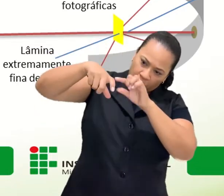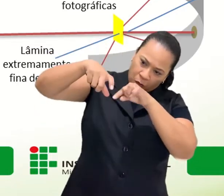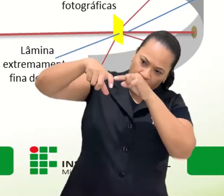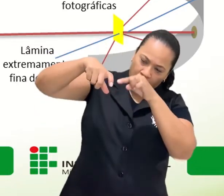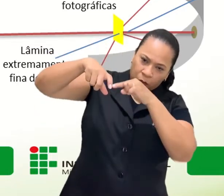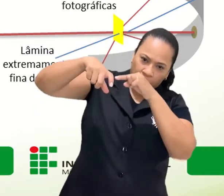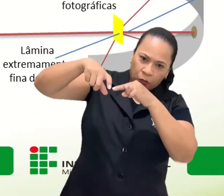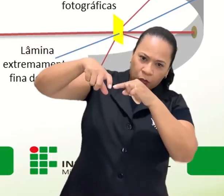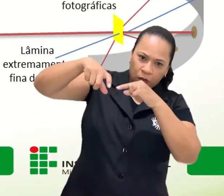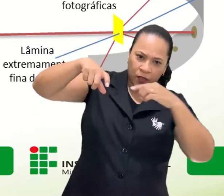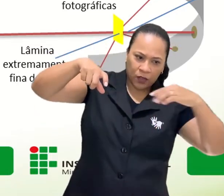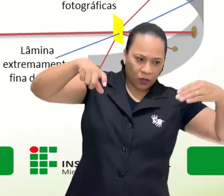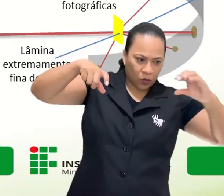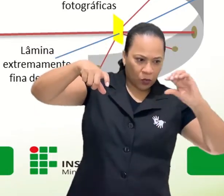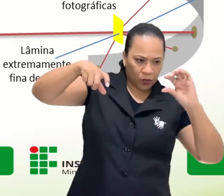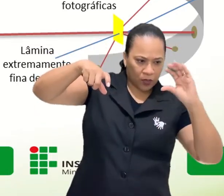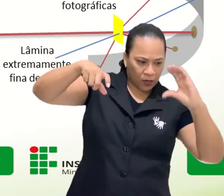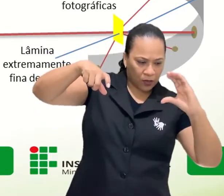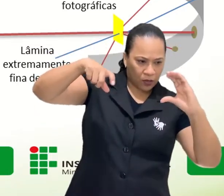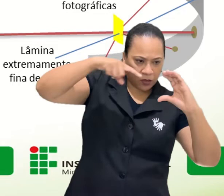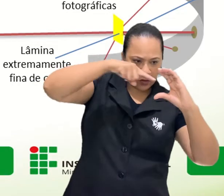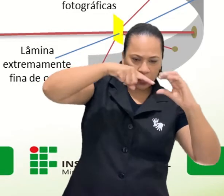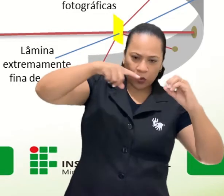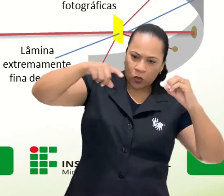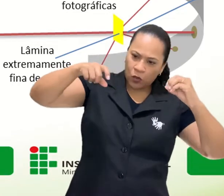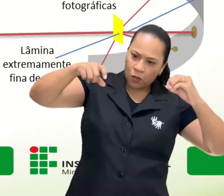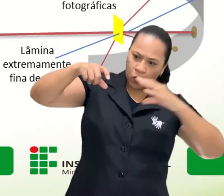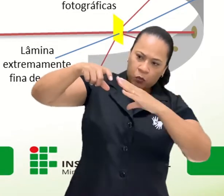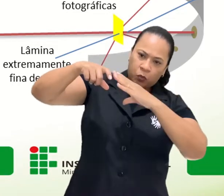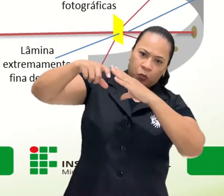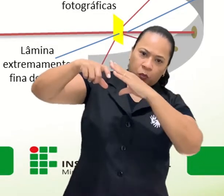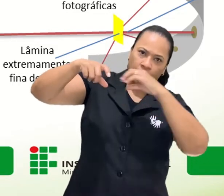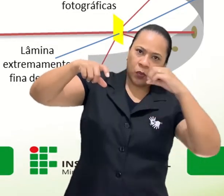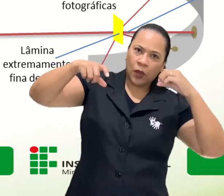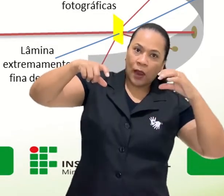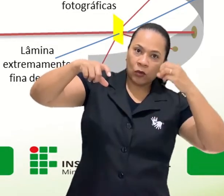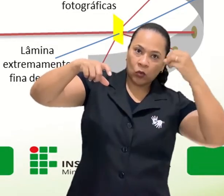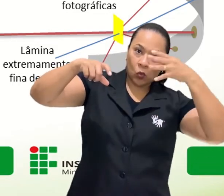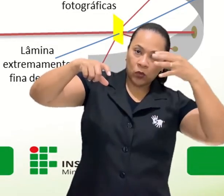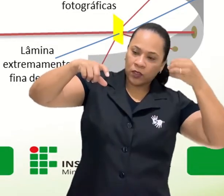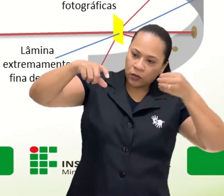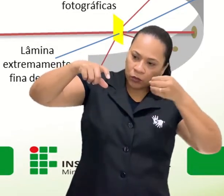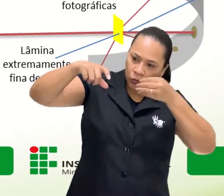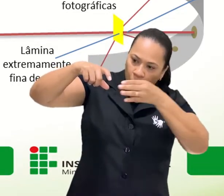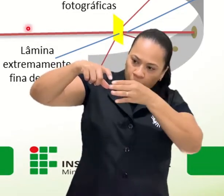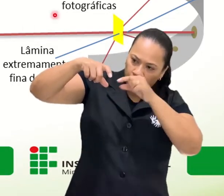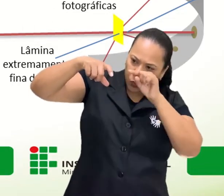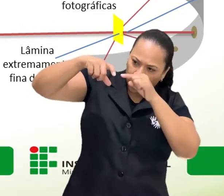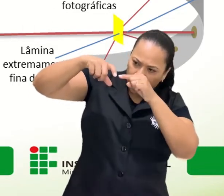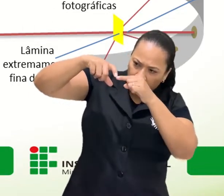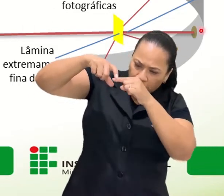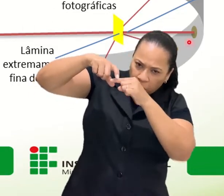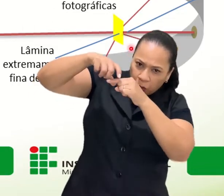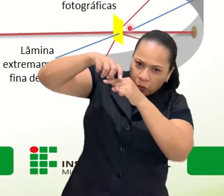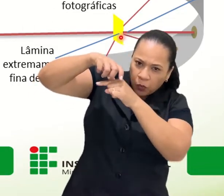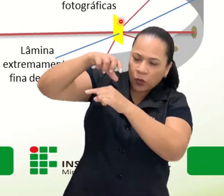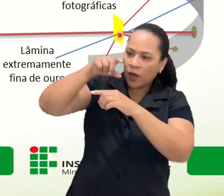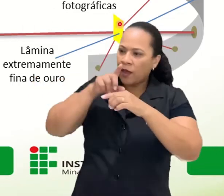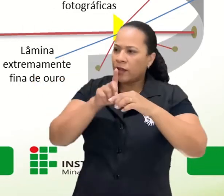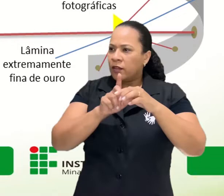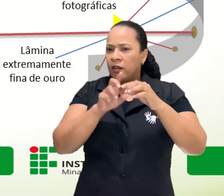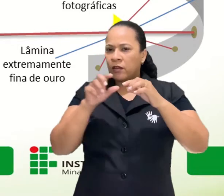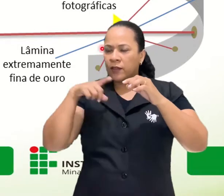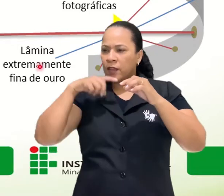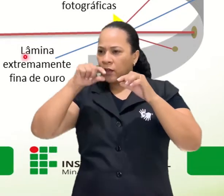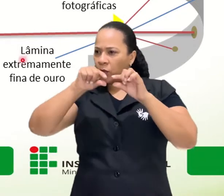radiação alfa emitida pelo polônio passasse somente por esse orifício, restringindo a área. E antes do